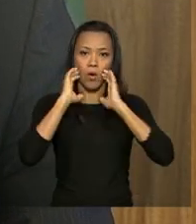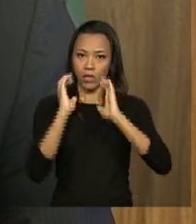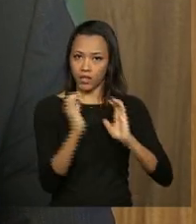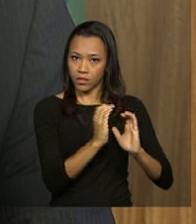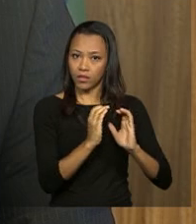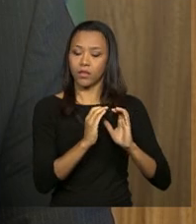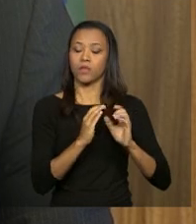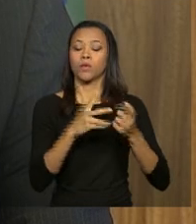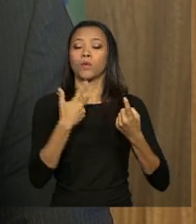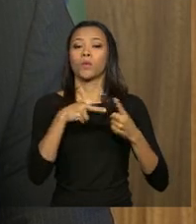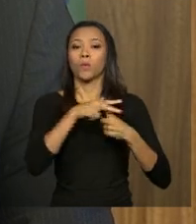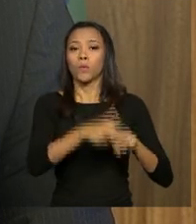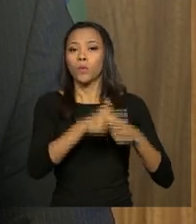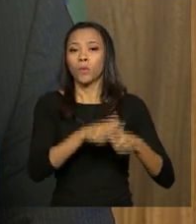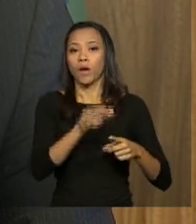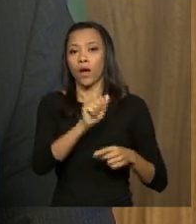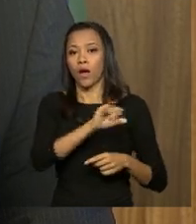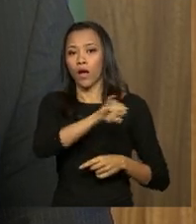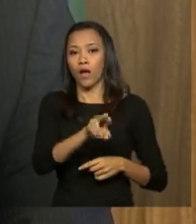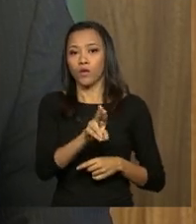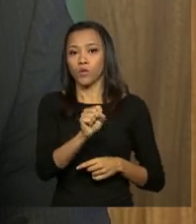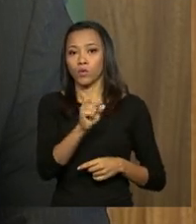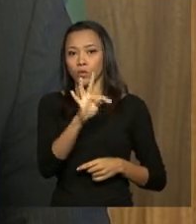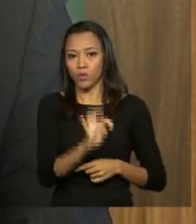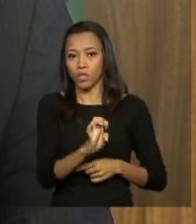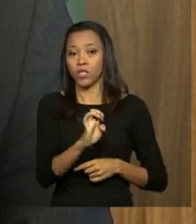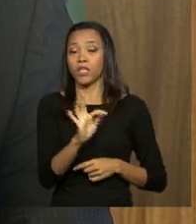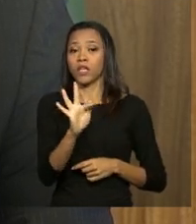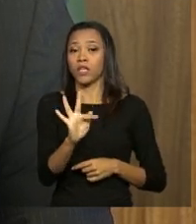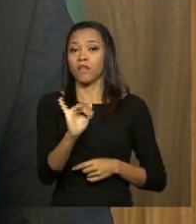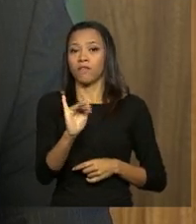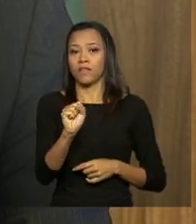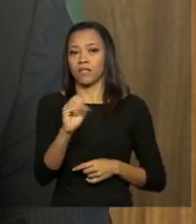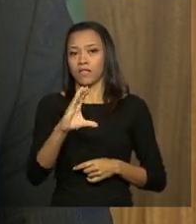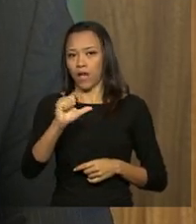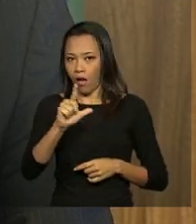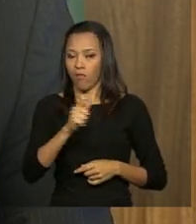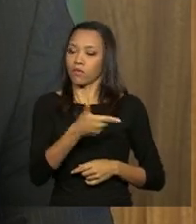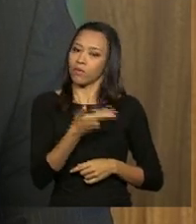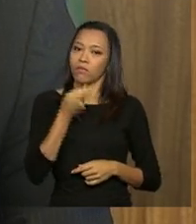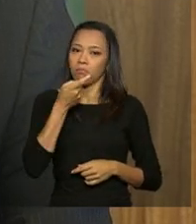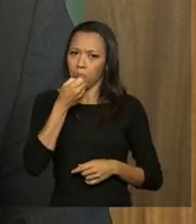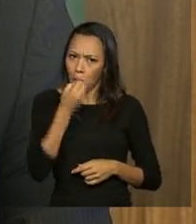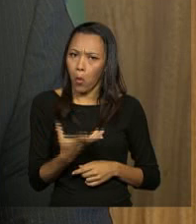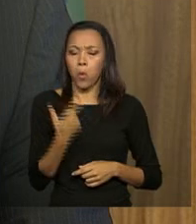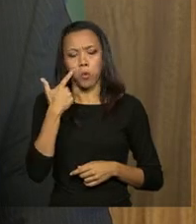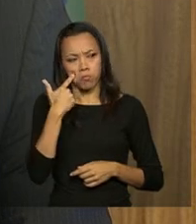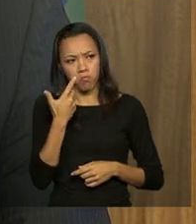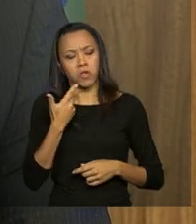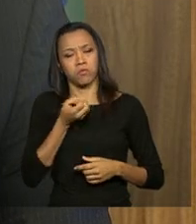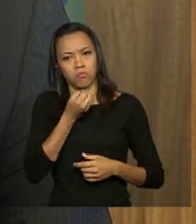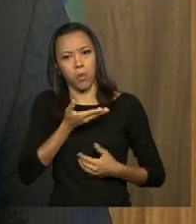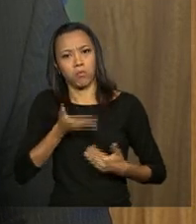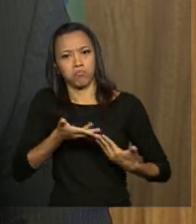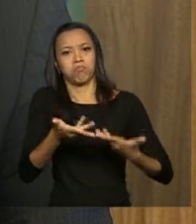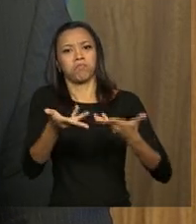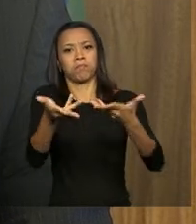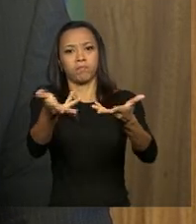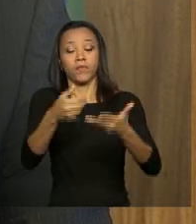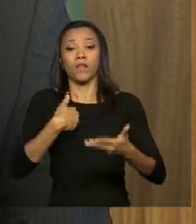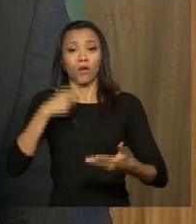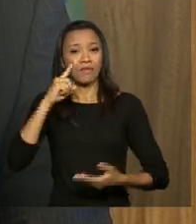conscientes da importância da Justiça ao país então eu vejo que escutar progredindo tá tô esperando